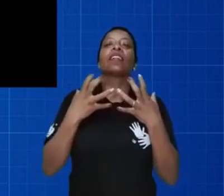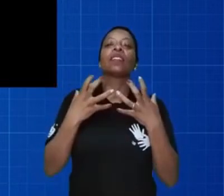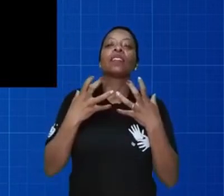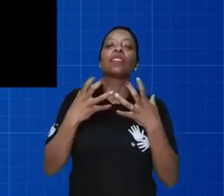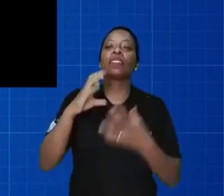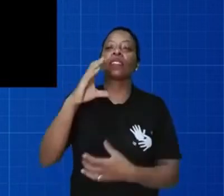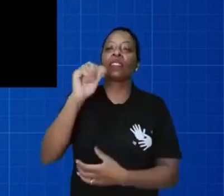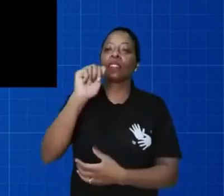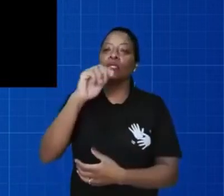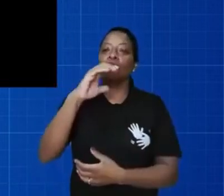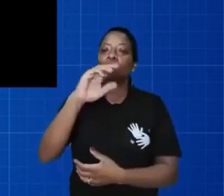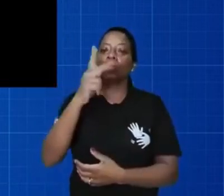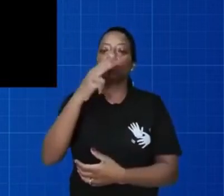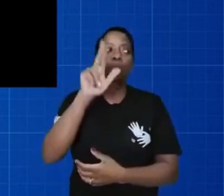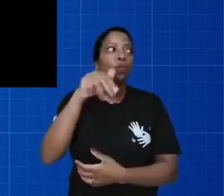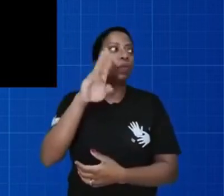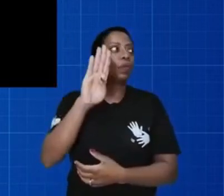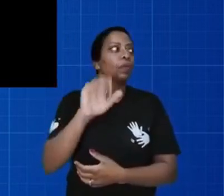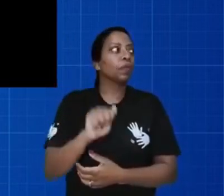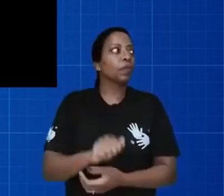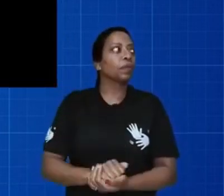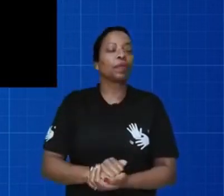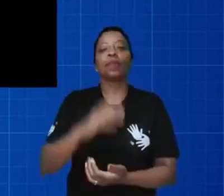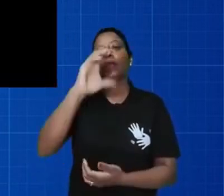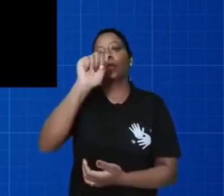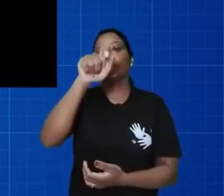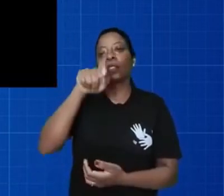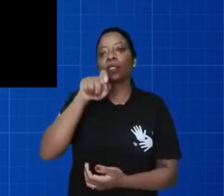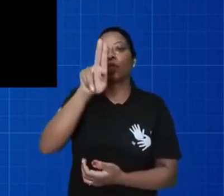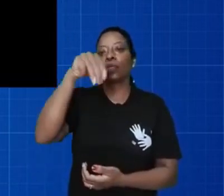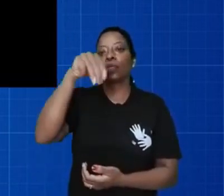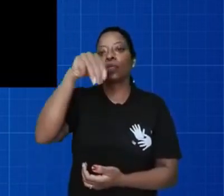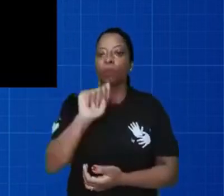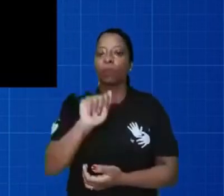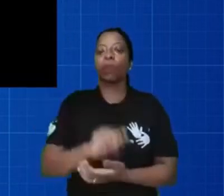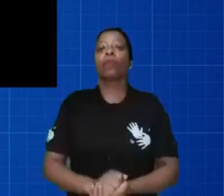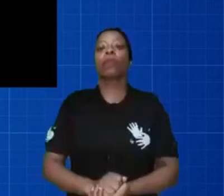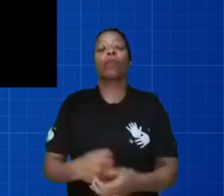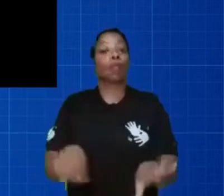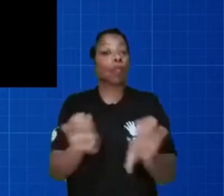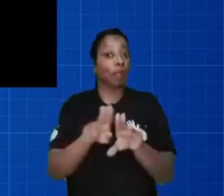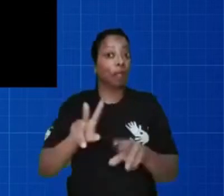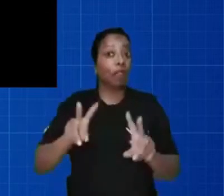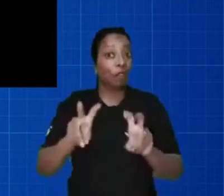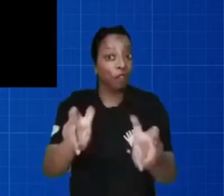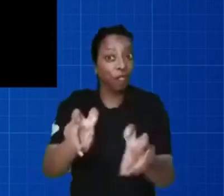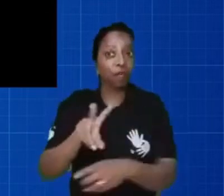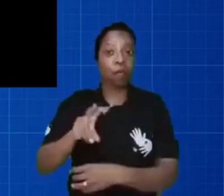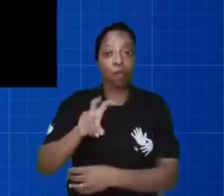espirrar. Causa aumento das glândulas salivares, que são essas que ficam próximas do ouvido, como está na imagem